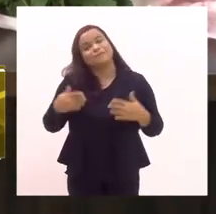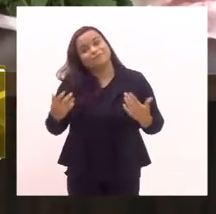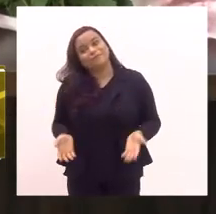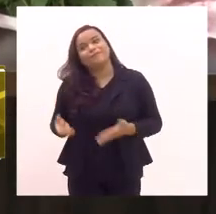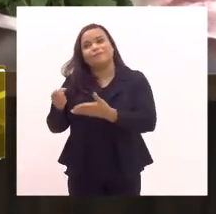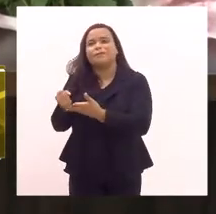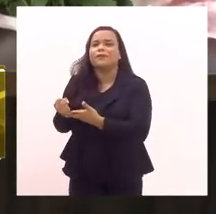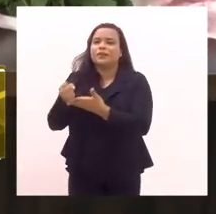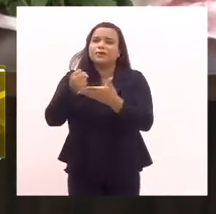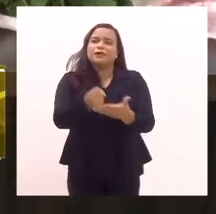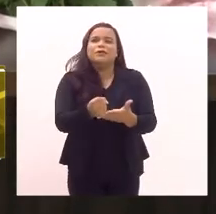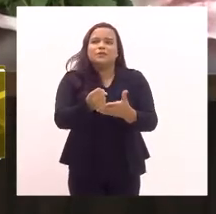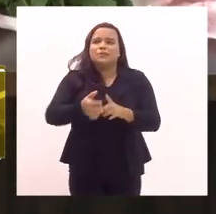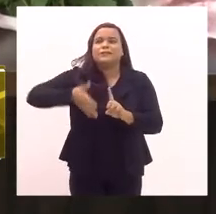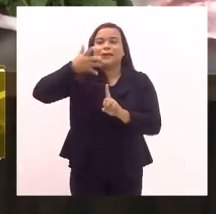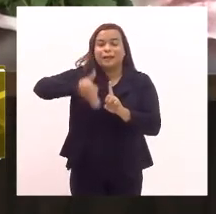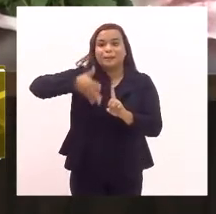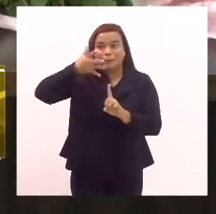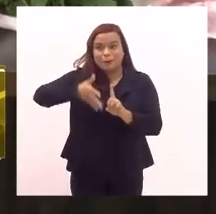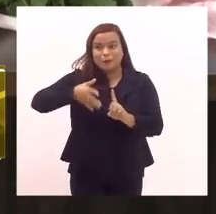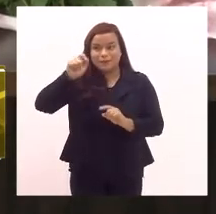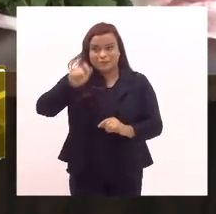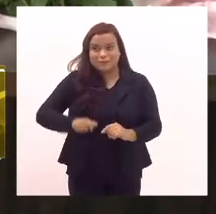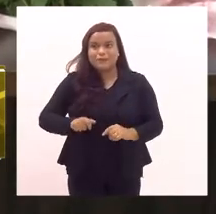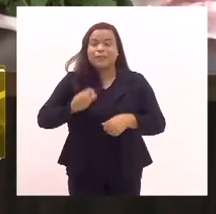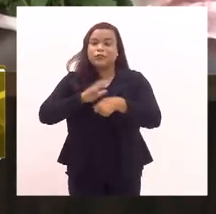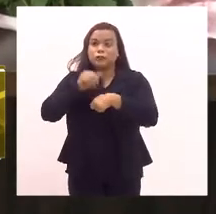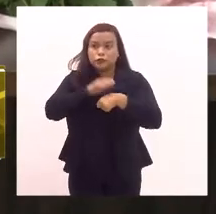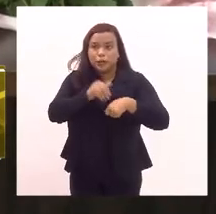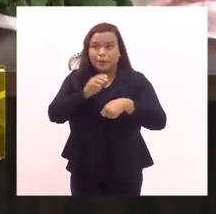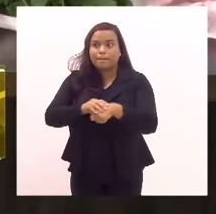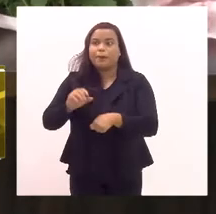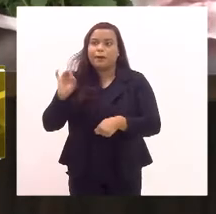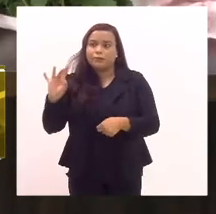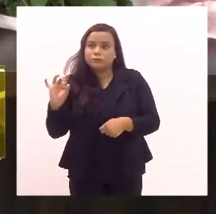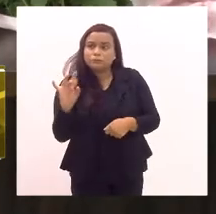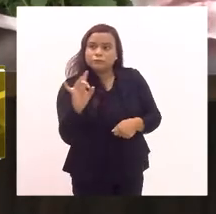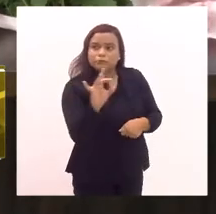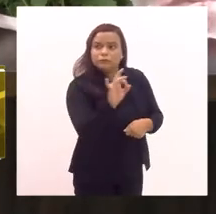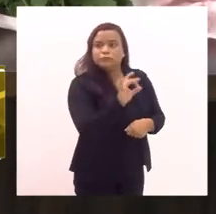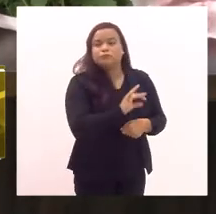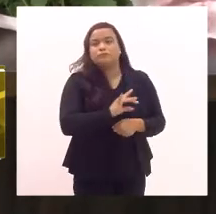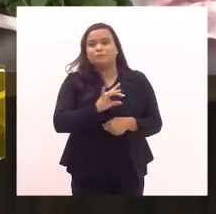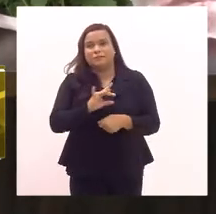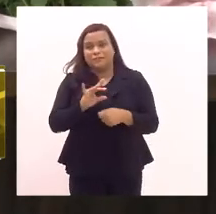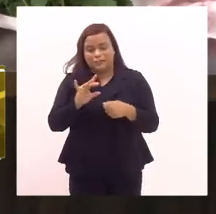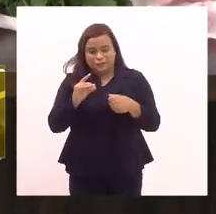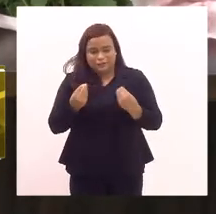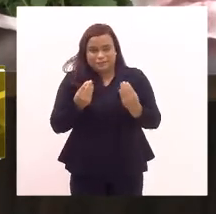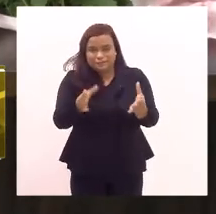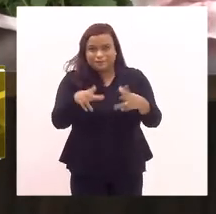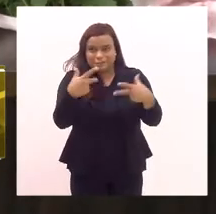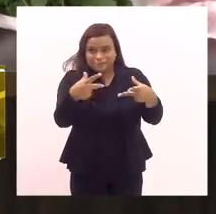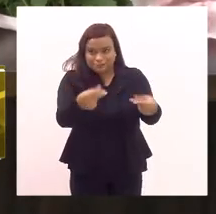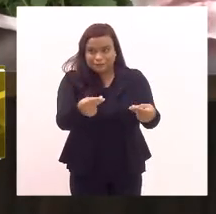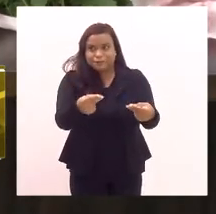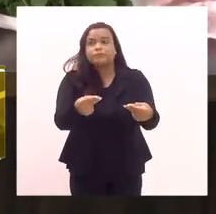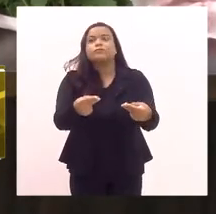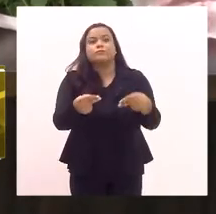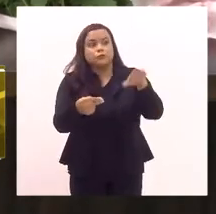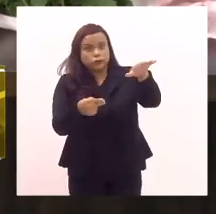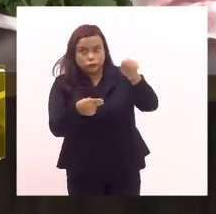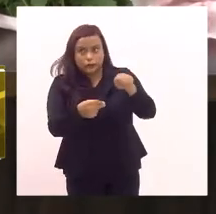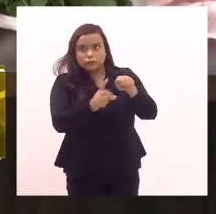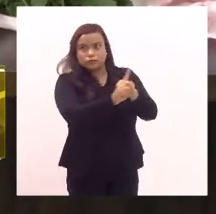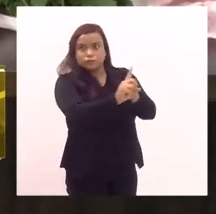palavra à cerimonialista, que fará uma chamada nominal dos agraciados, e esse deve se dirigir ao